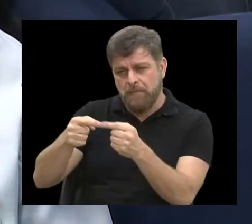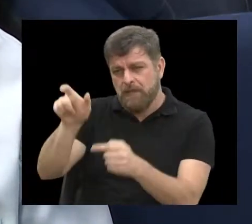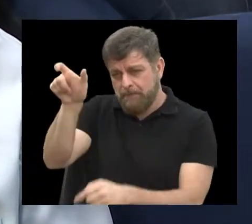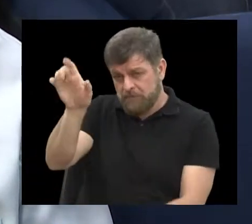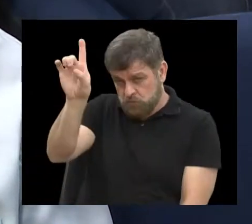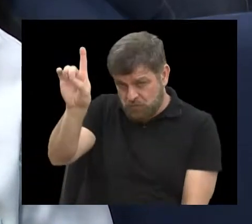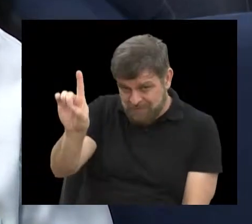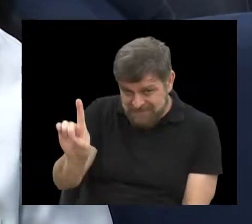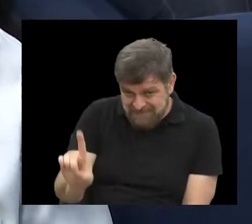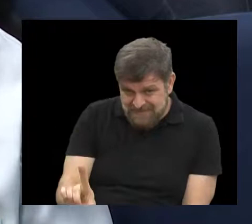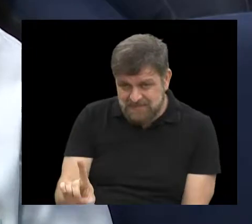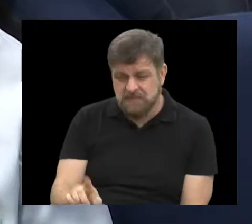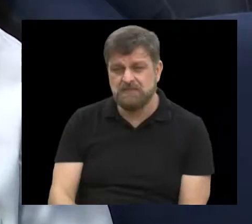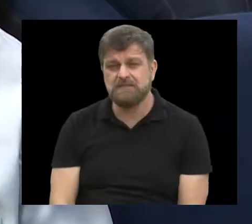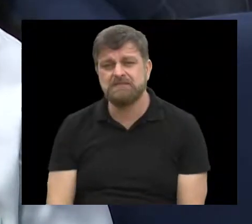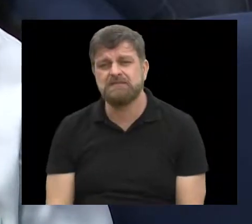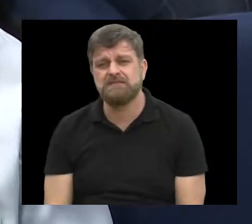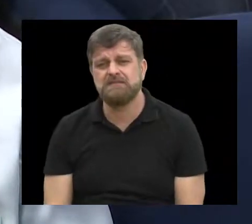com deficiência,